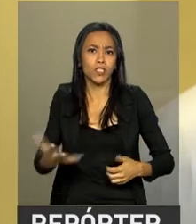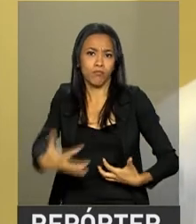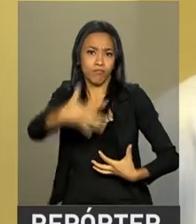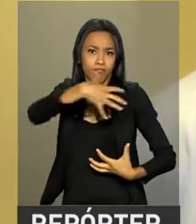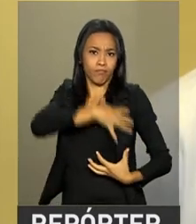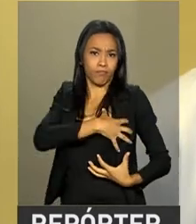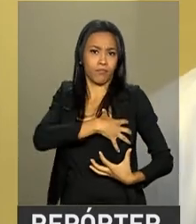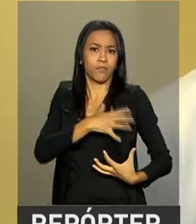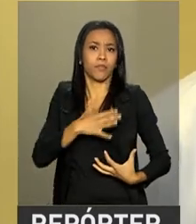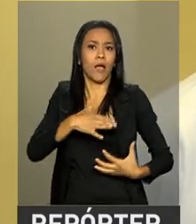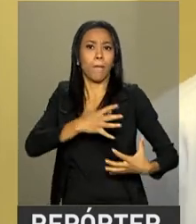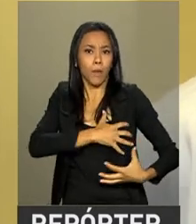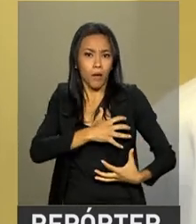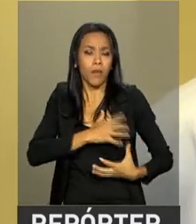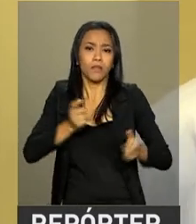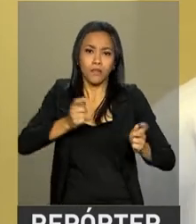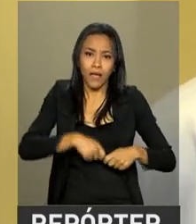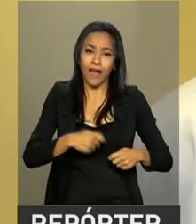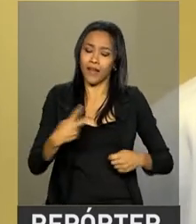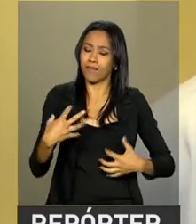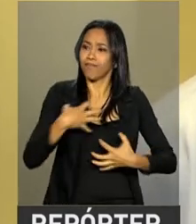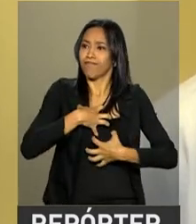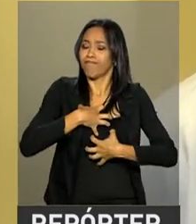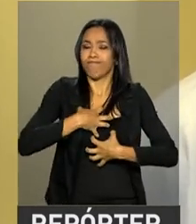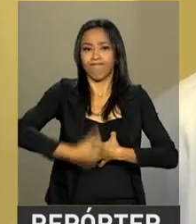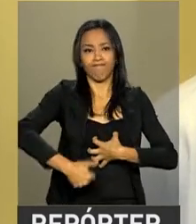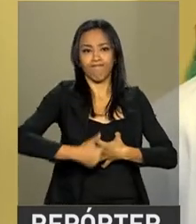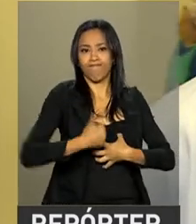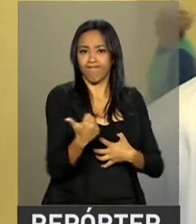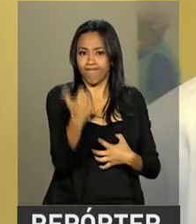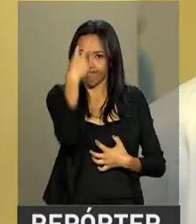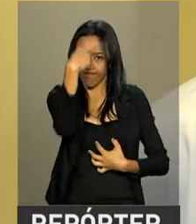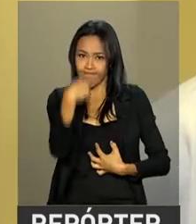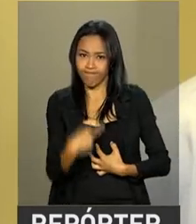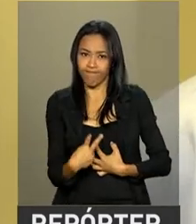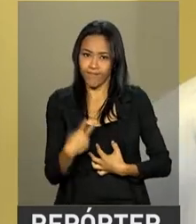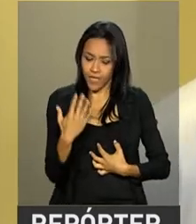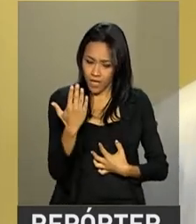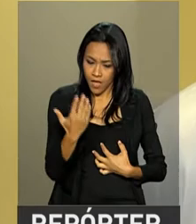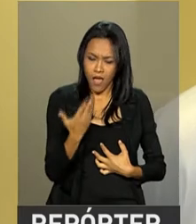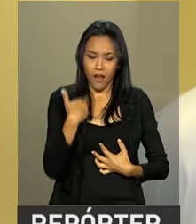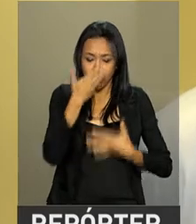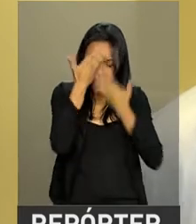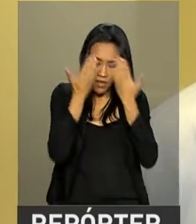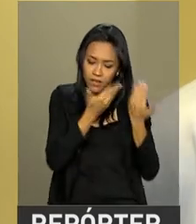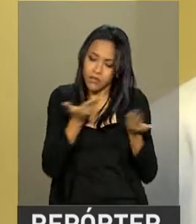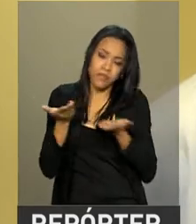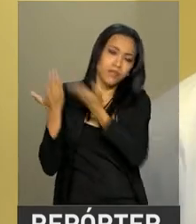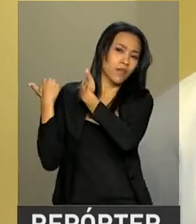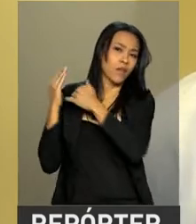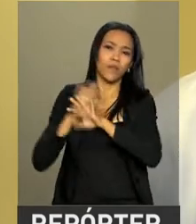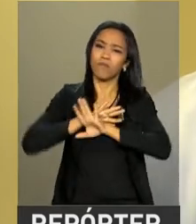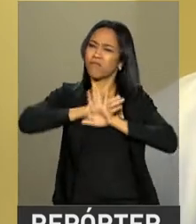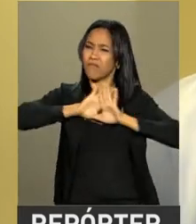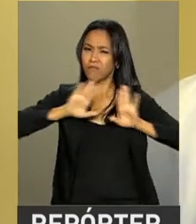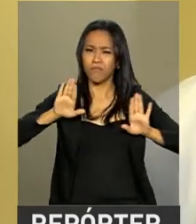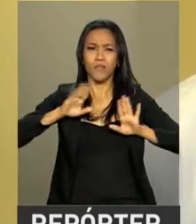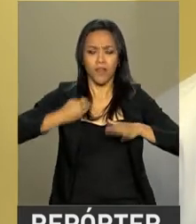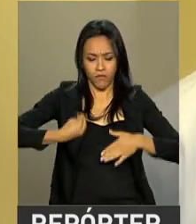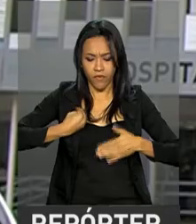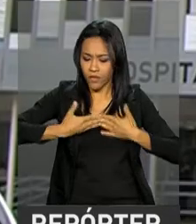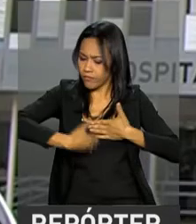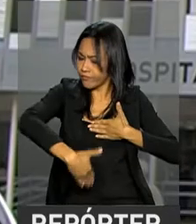reconstrução mamária ela tem auto imagem dela preservada permite ela virar a página cansei e restabelecer uma vida social